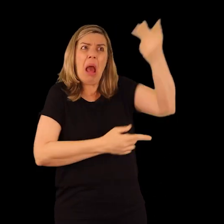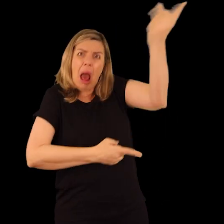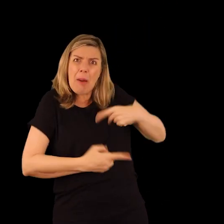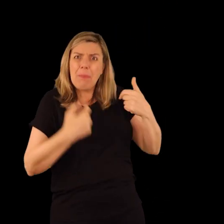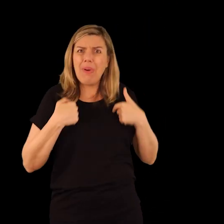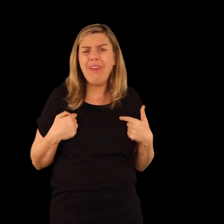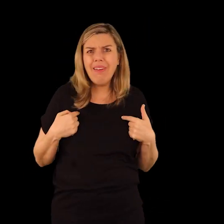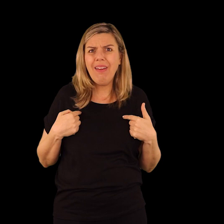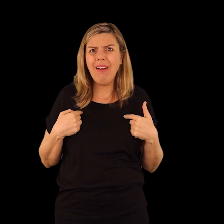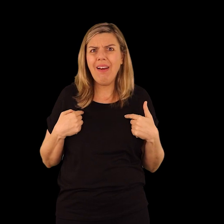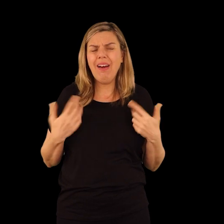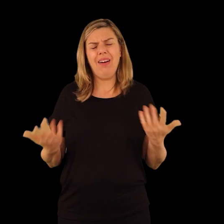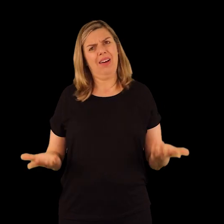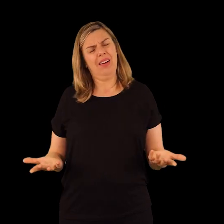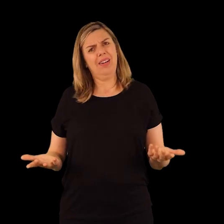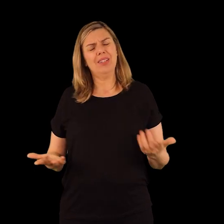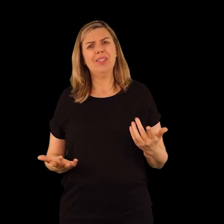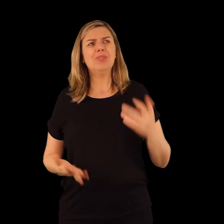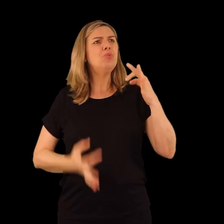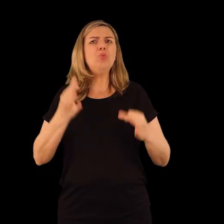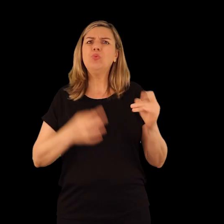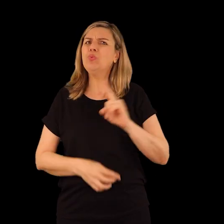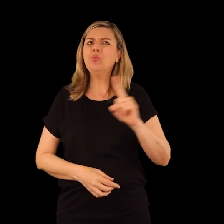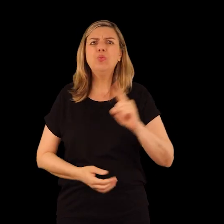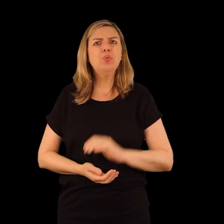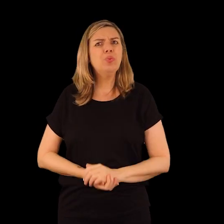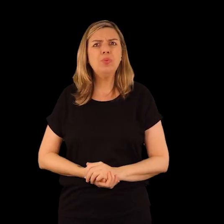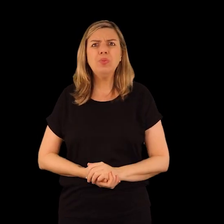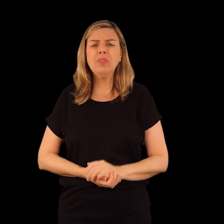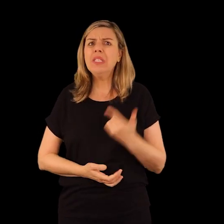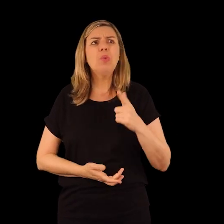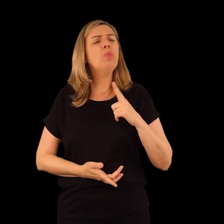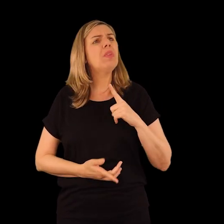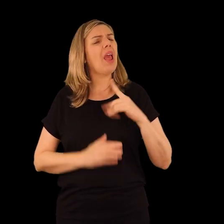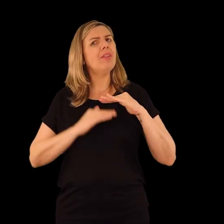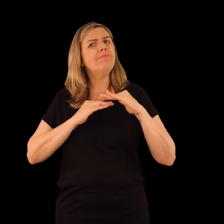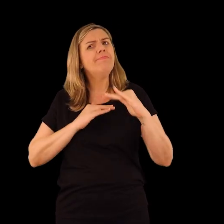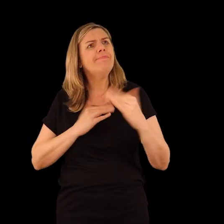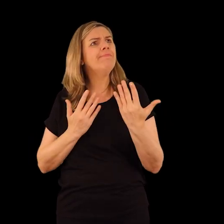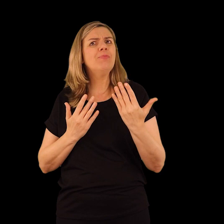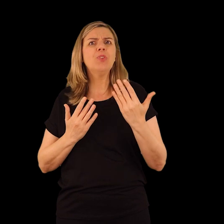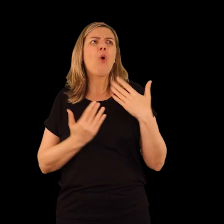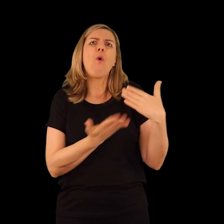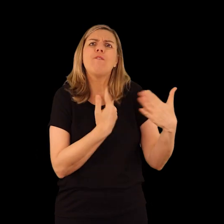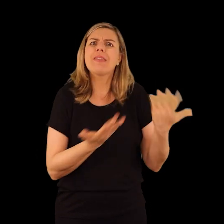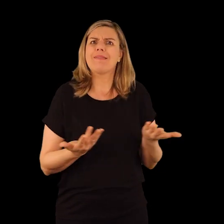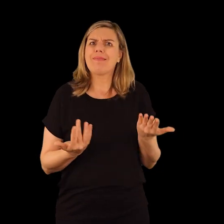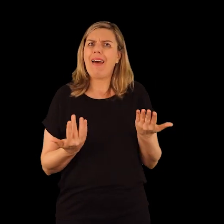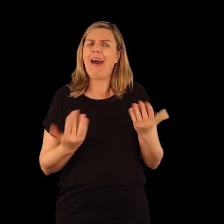da gente e injustamente não ter uma situação